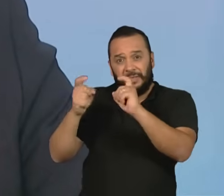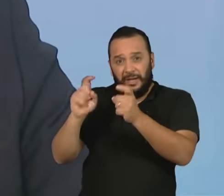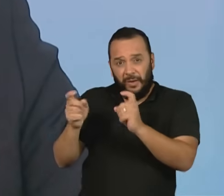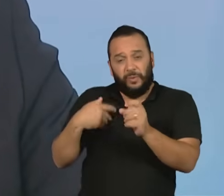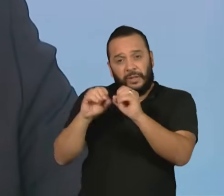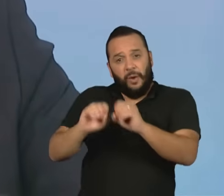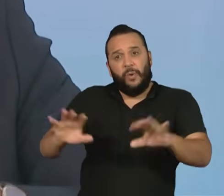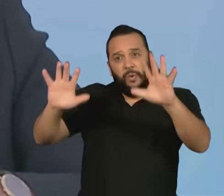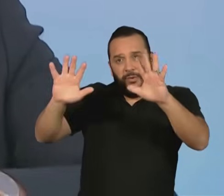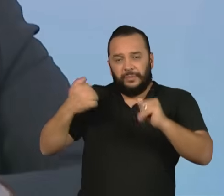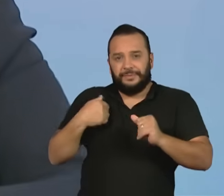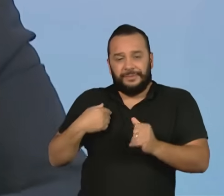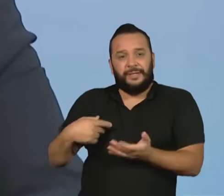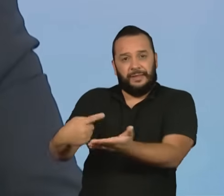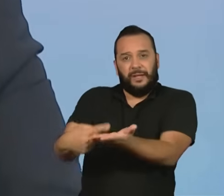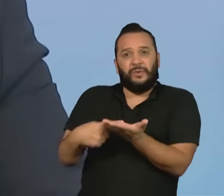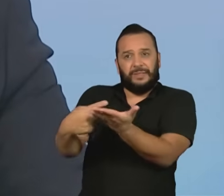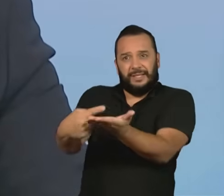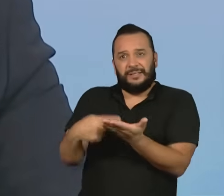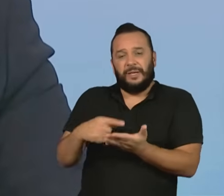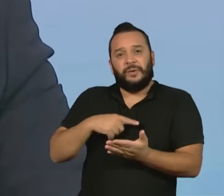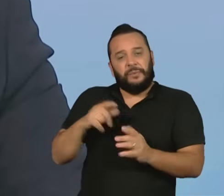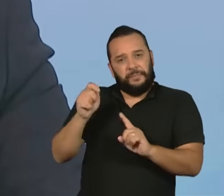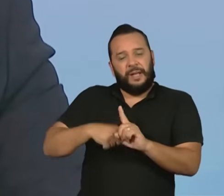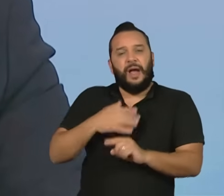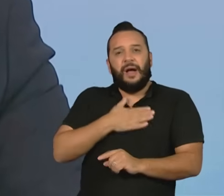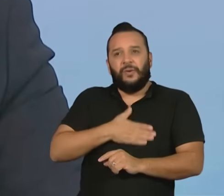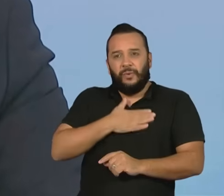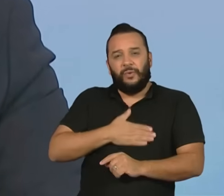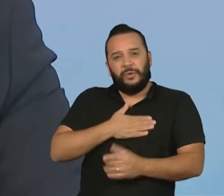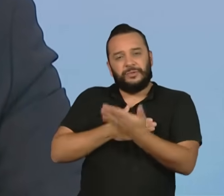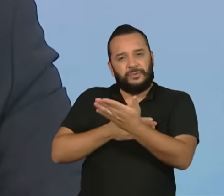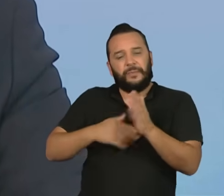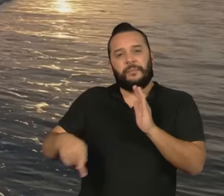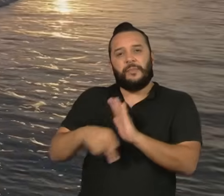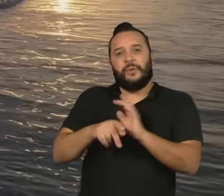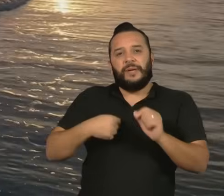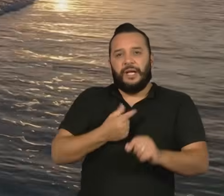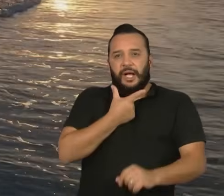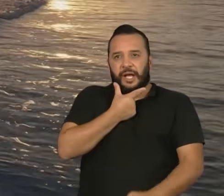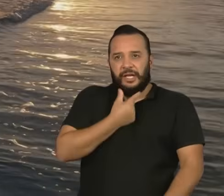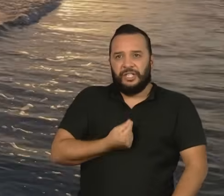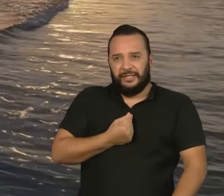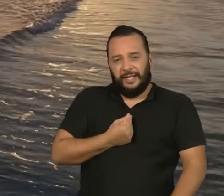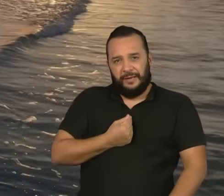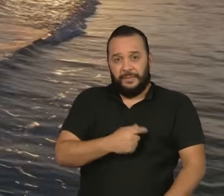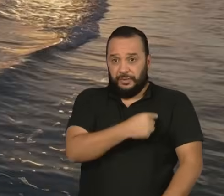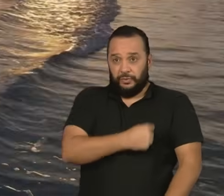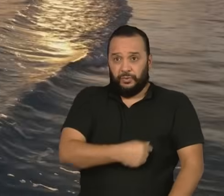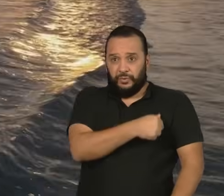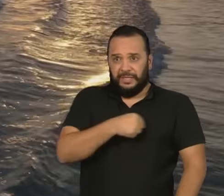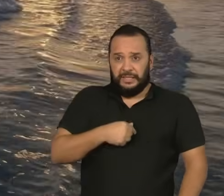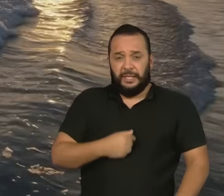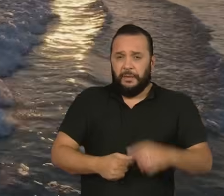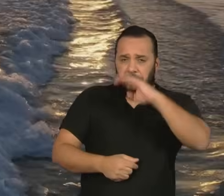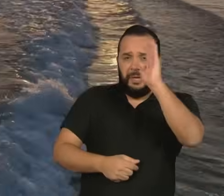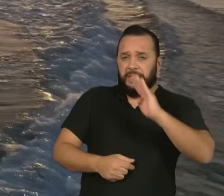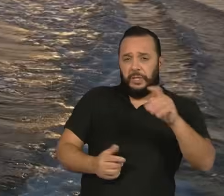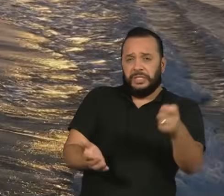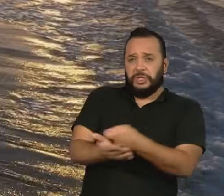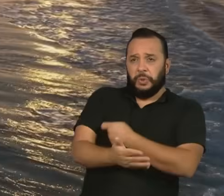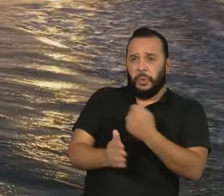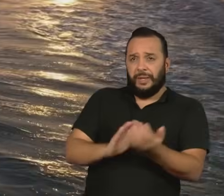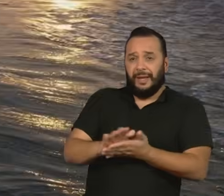negociação final do tratado está prevista para agosto em Genebra, na Suíça. A delegação brasileira alega que os